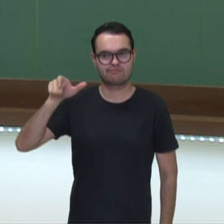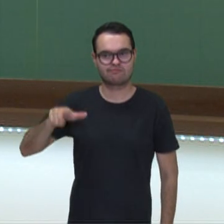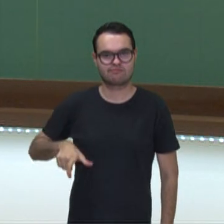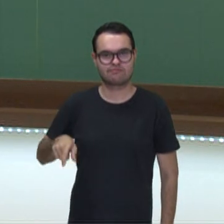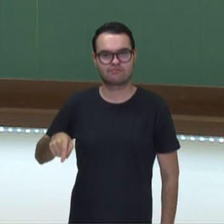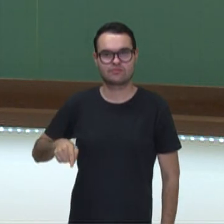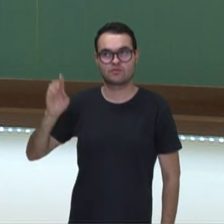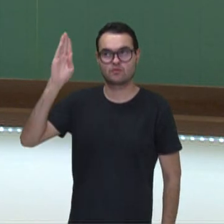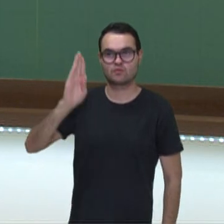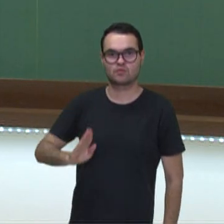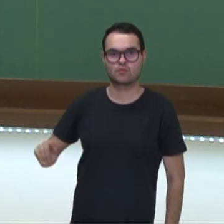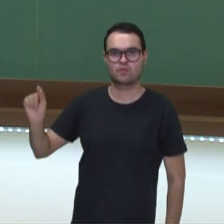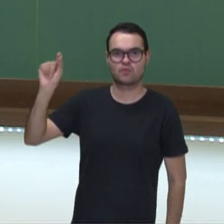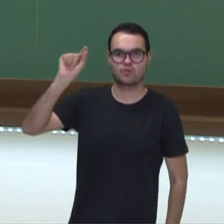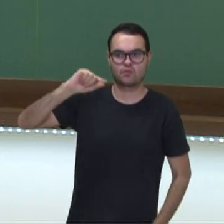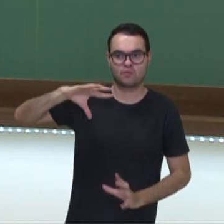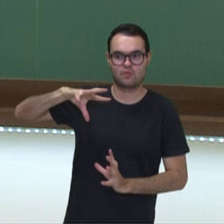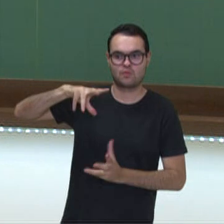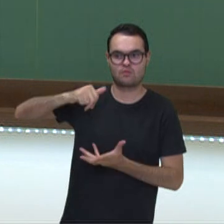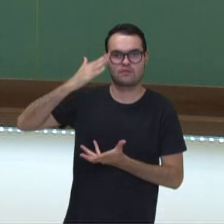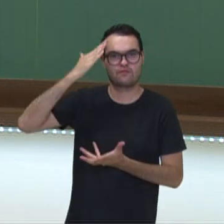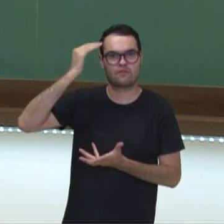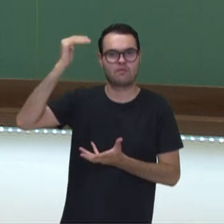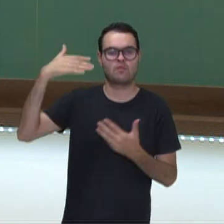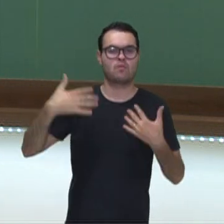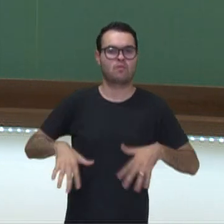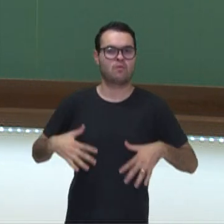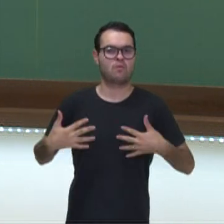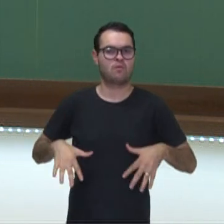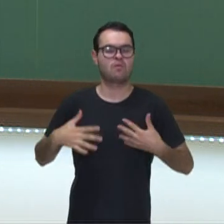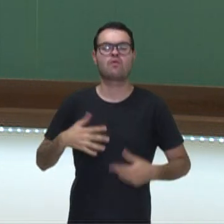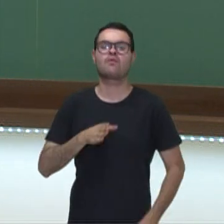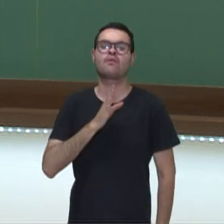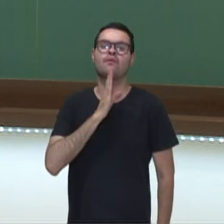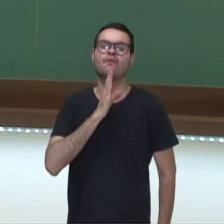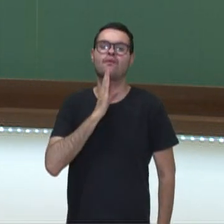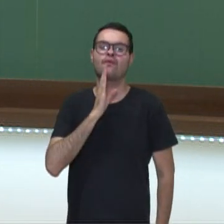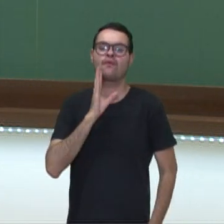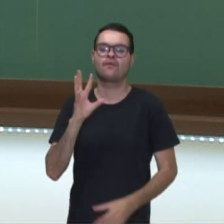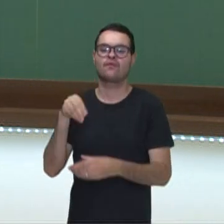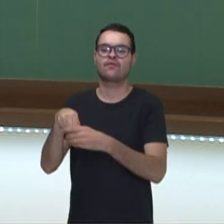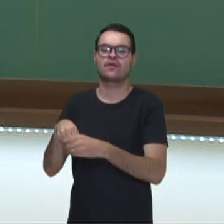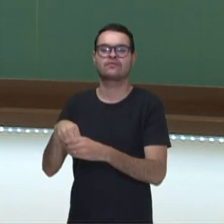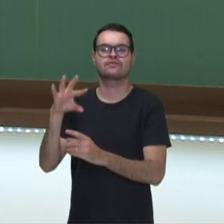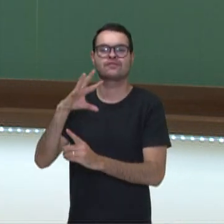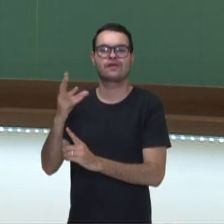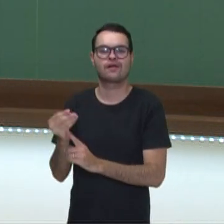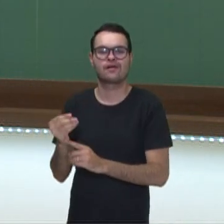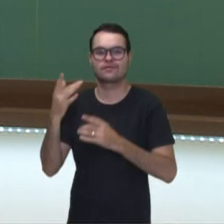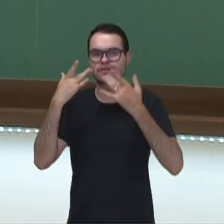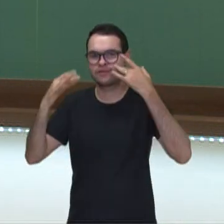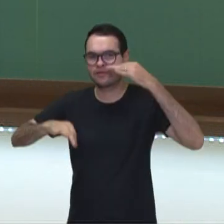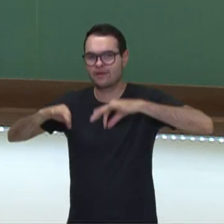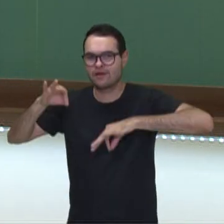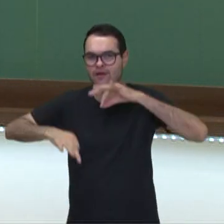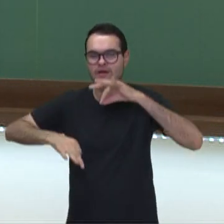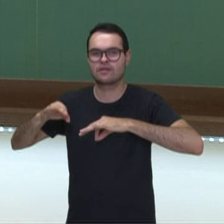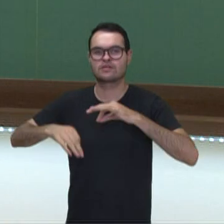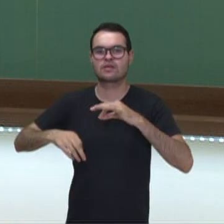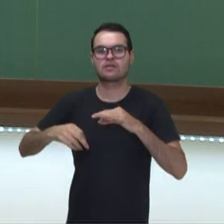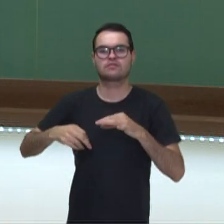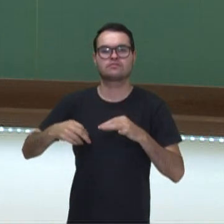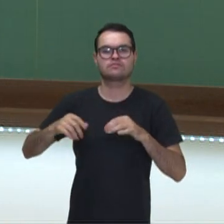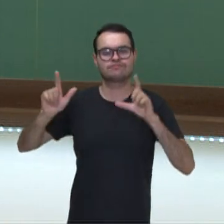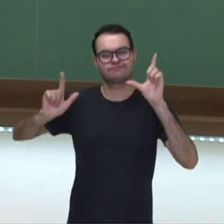projeção nacional e até internacional, muito conhecido dentro das artes teatrais, da telenovela. A